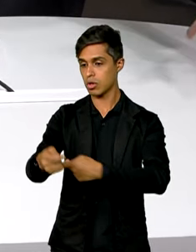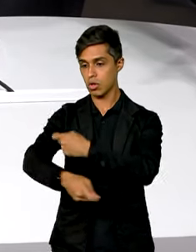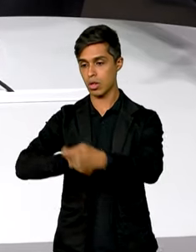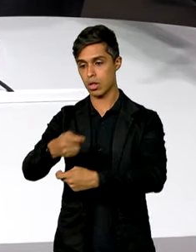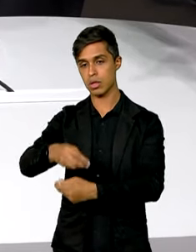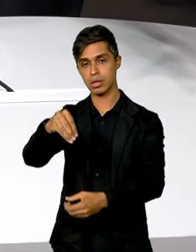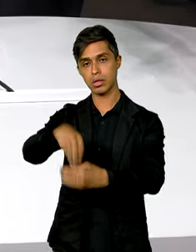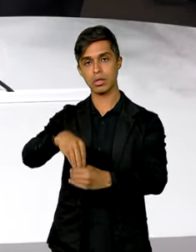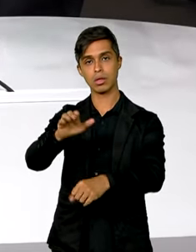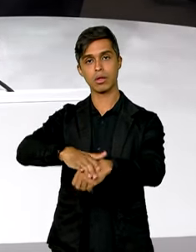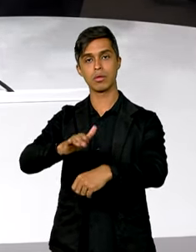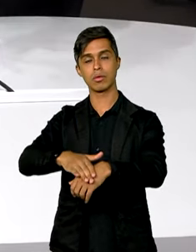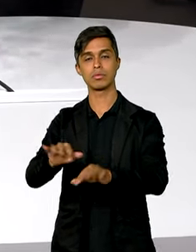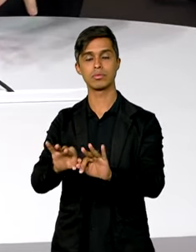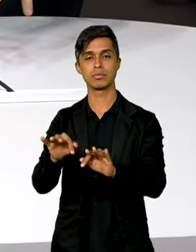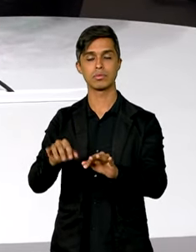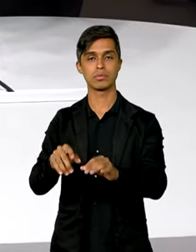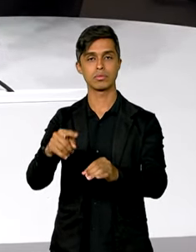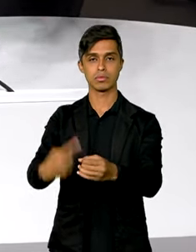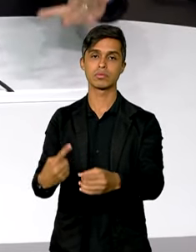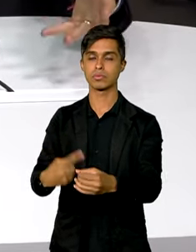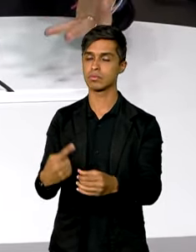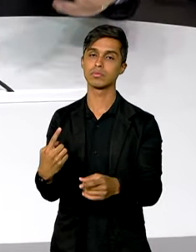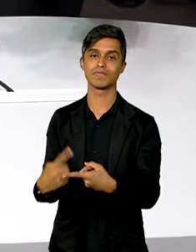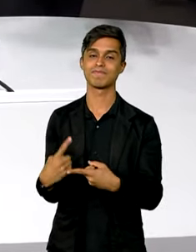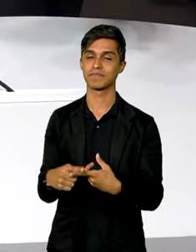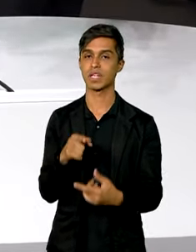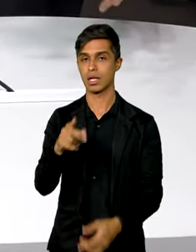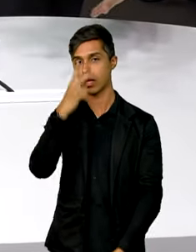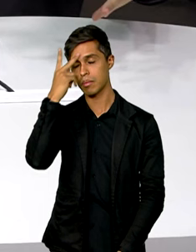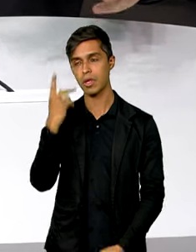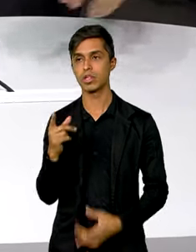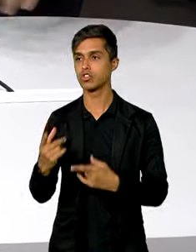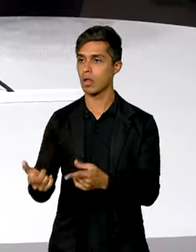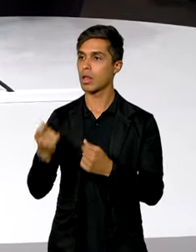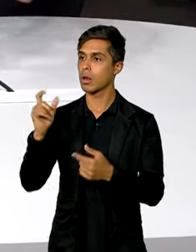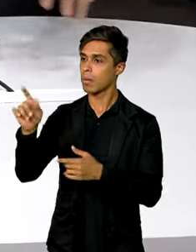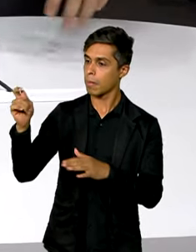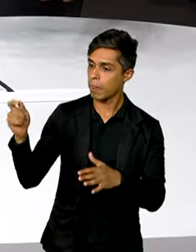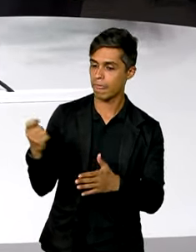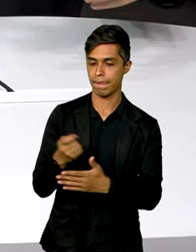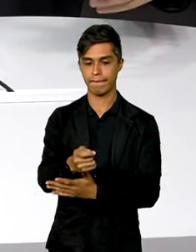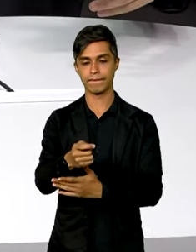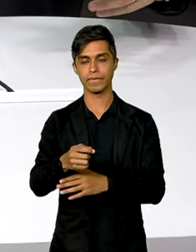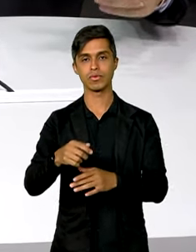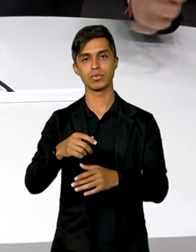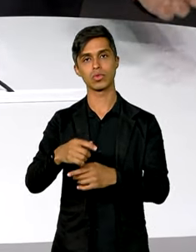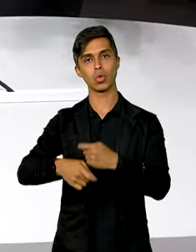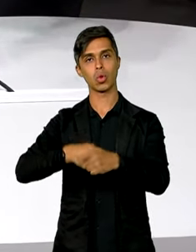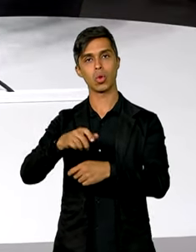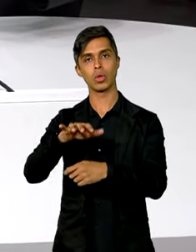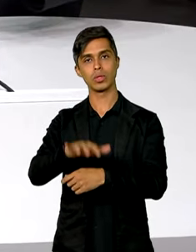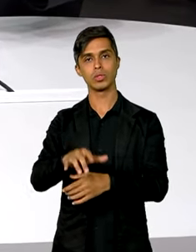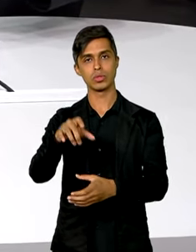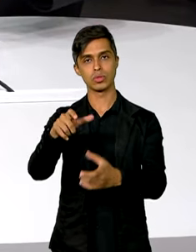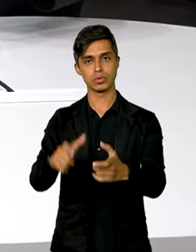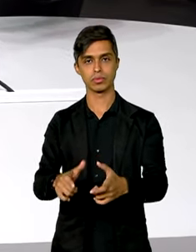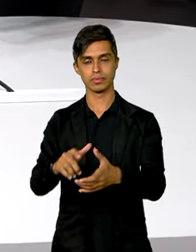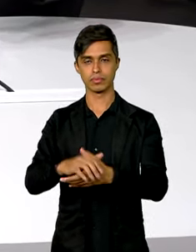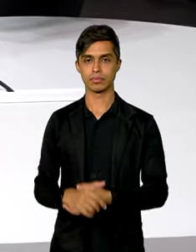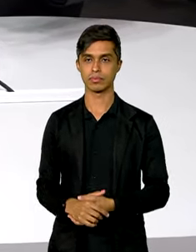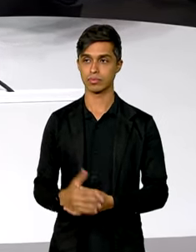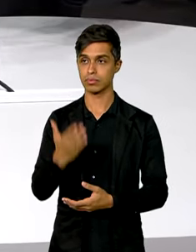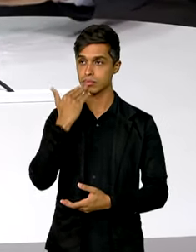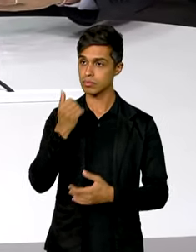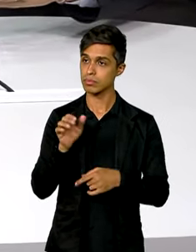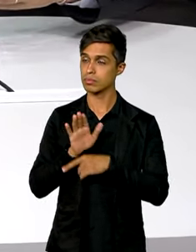na cidade mesmo, porque essa pessoa vai usar aquele dinheiro para comprar no comércio local. E o alimento também